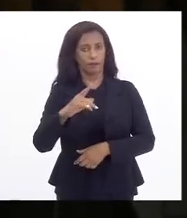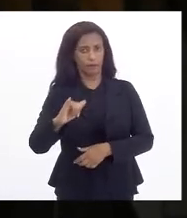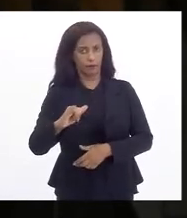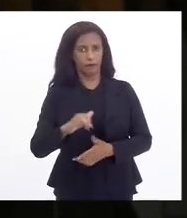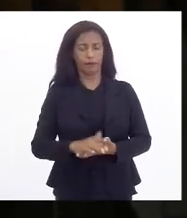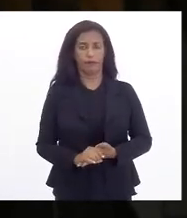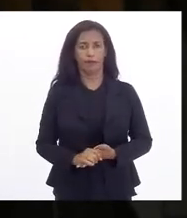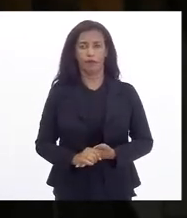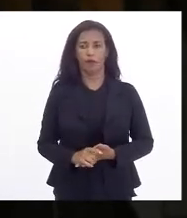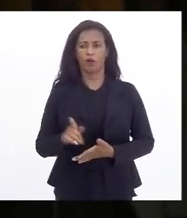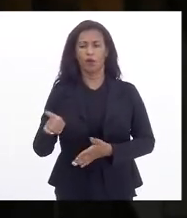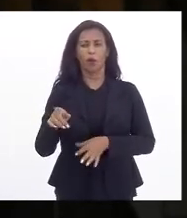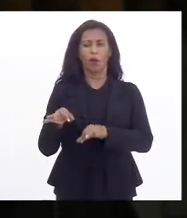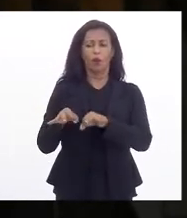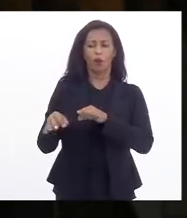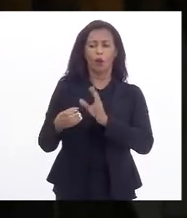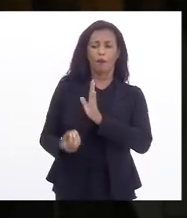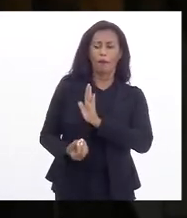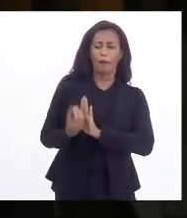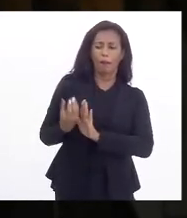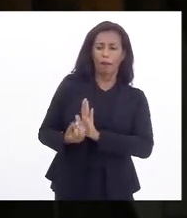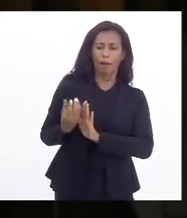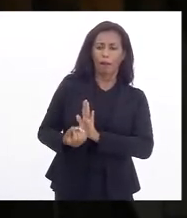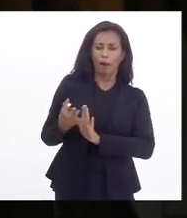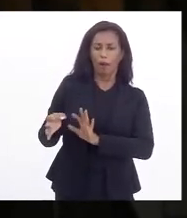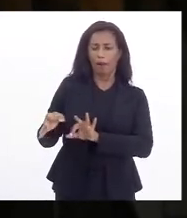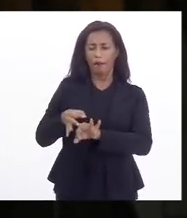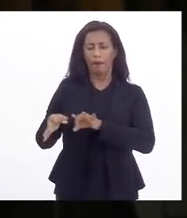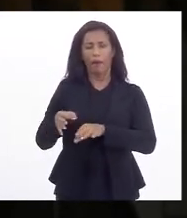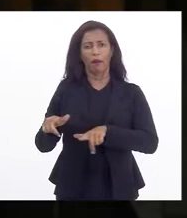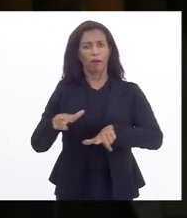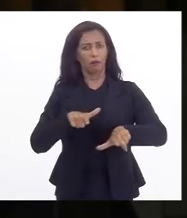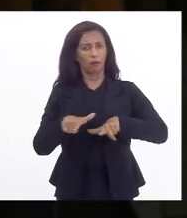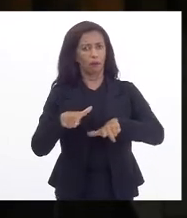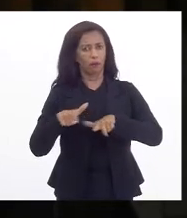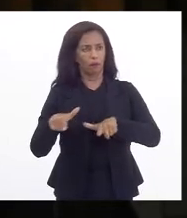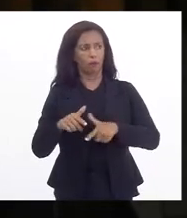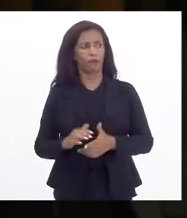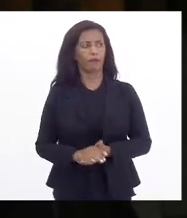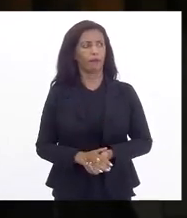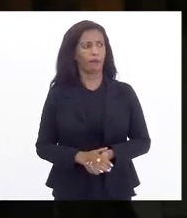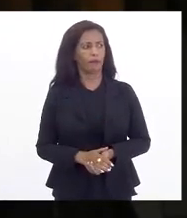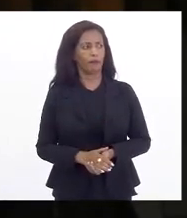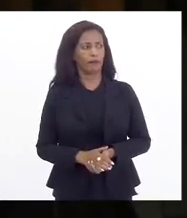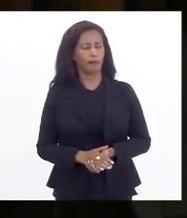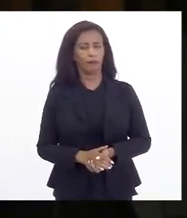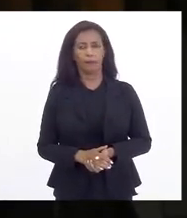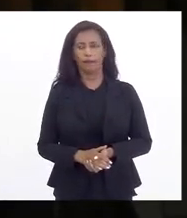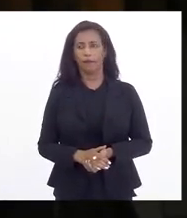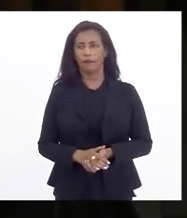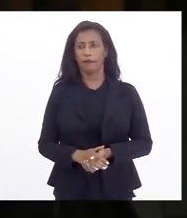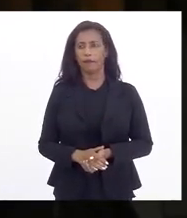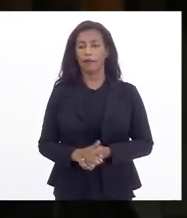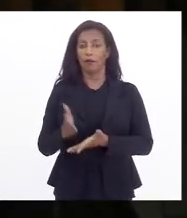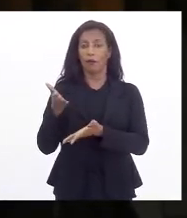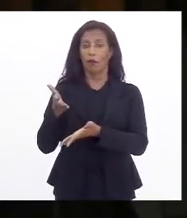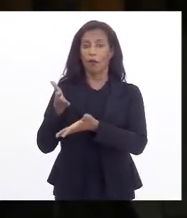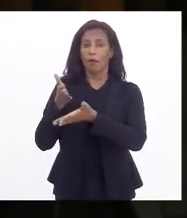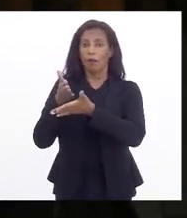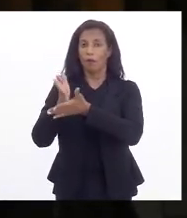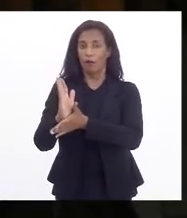foi produzido um alentado plano de trabalho O que foi aprovado